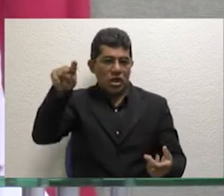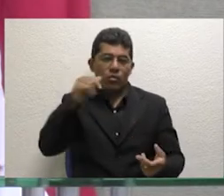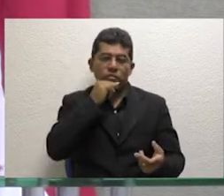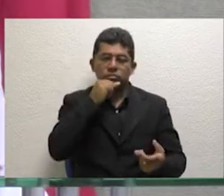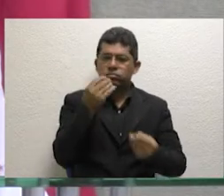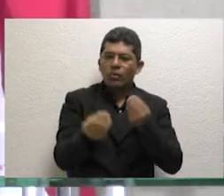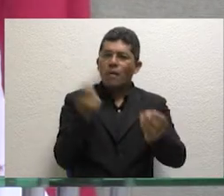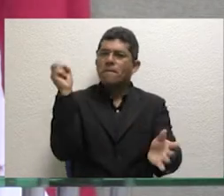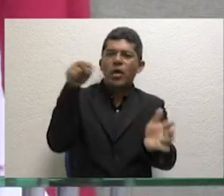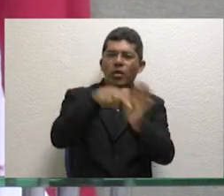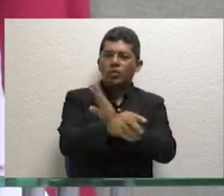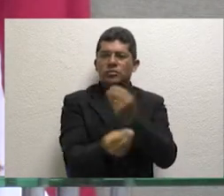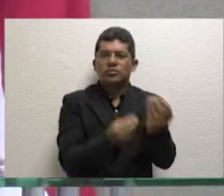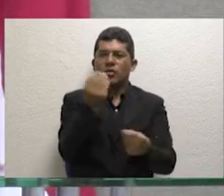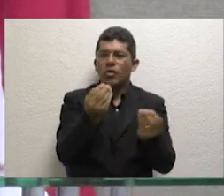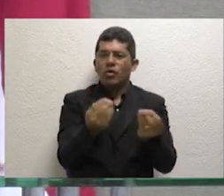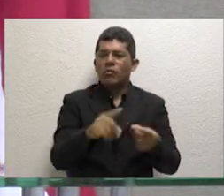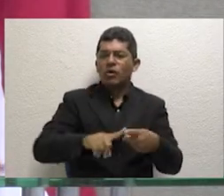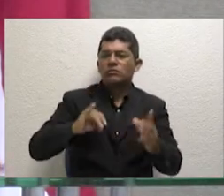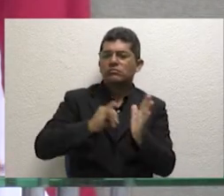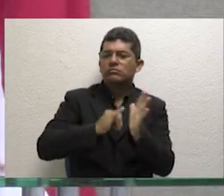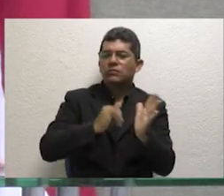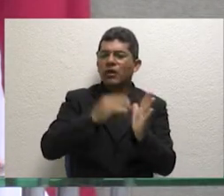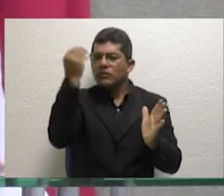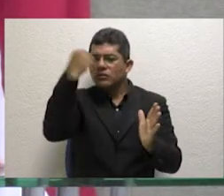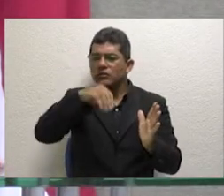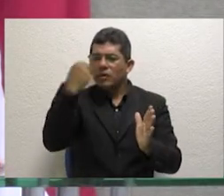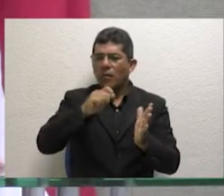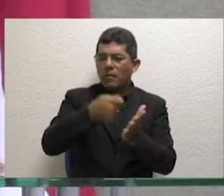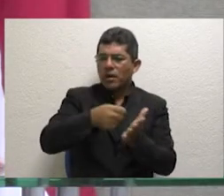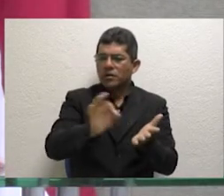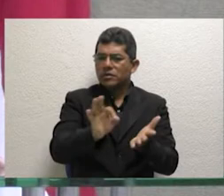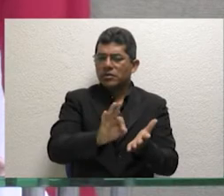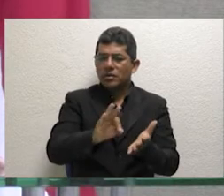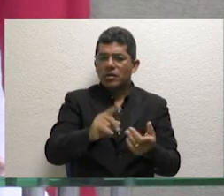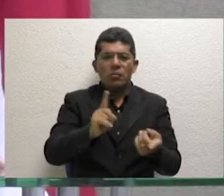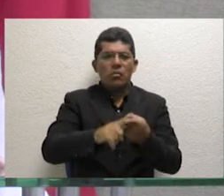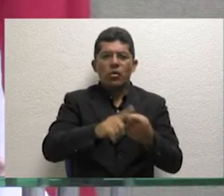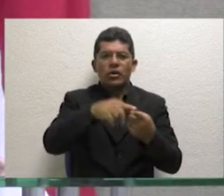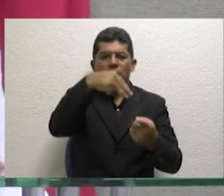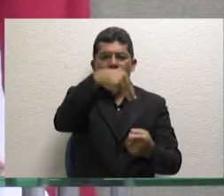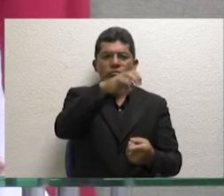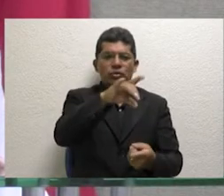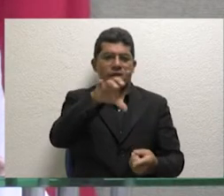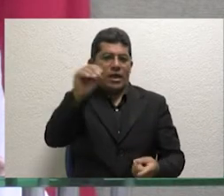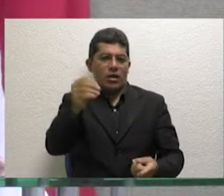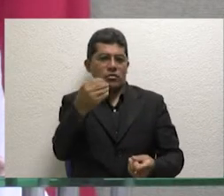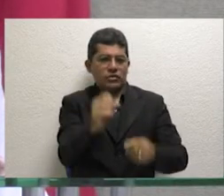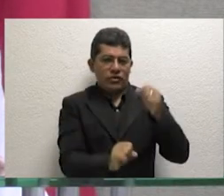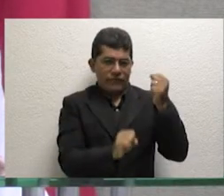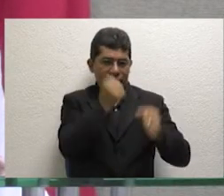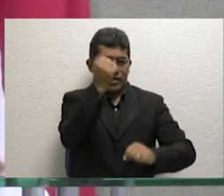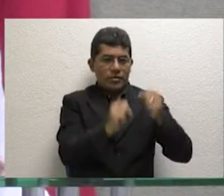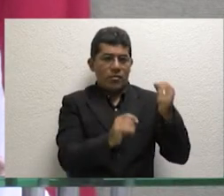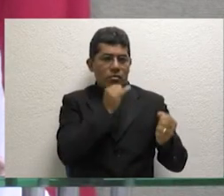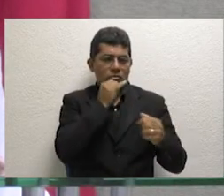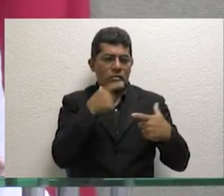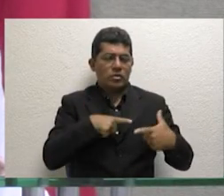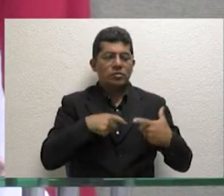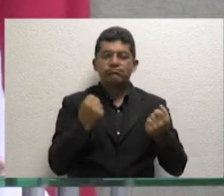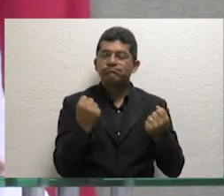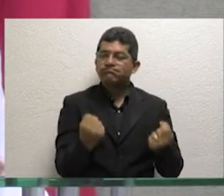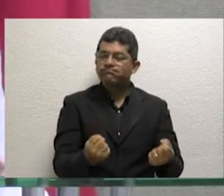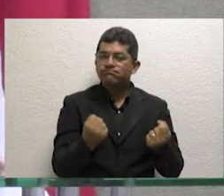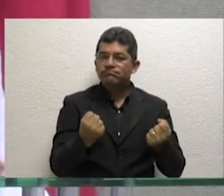questionam a questão da renúncia fiscal dizem que o nosso modelo é um modelo que é um peso muito